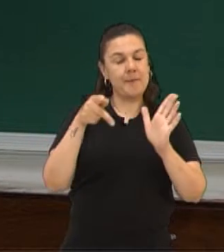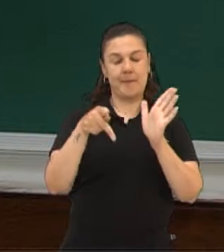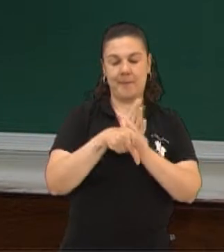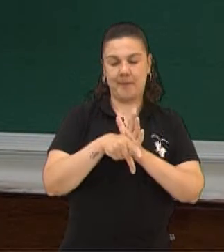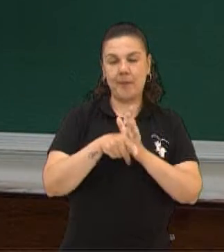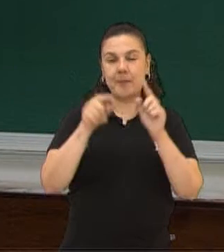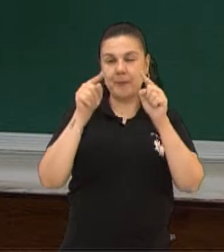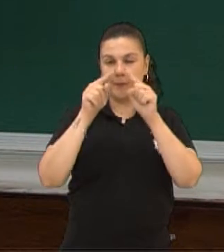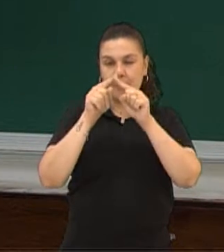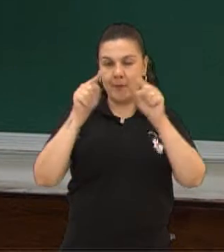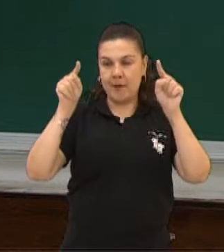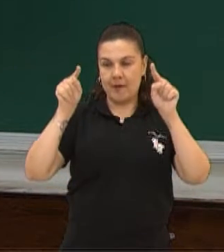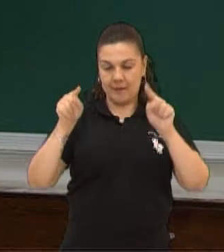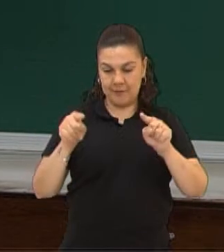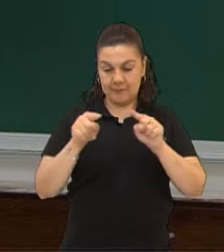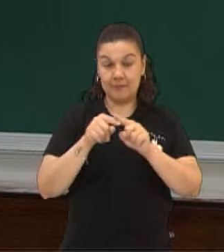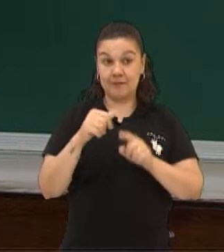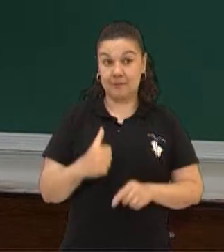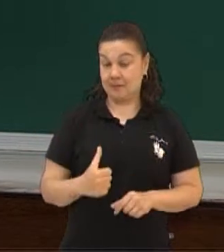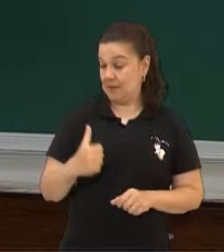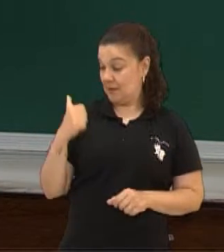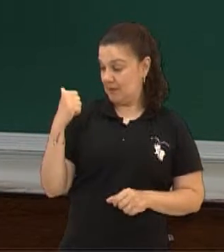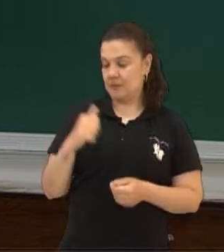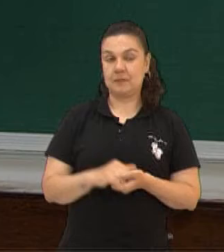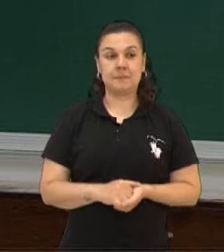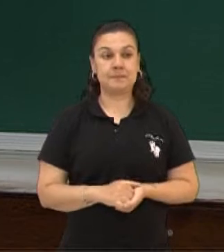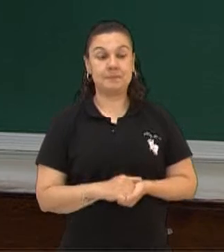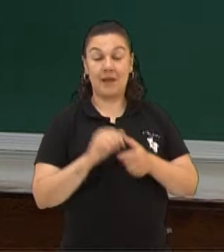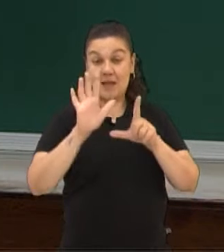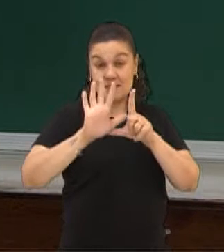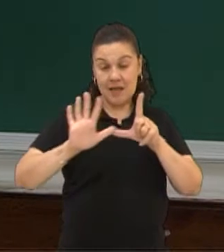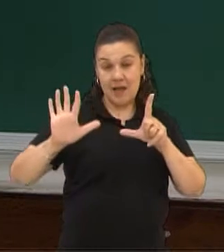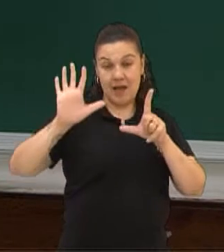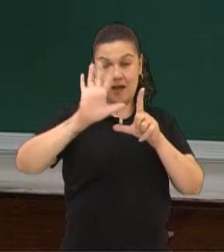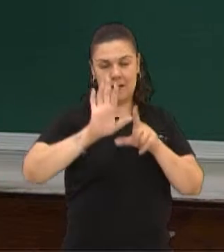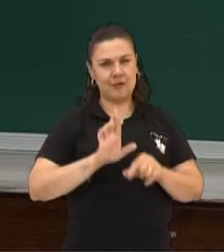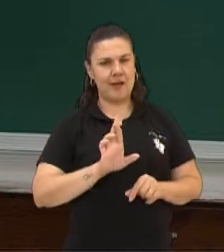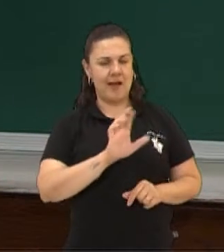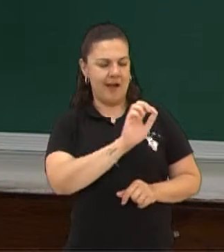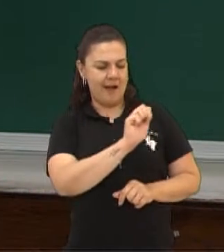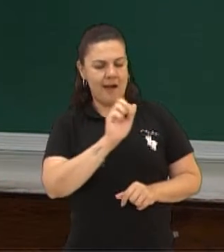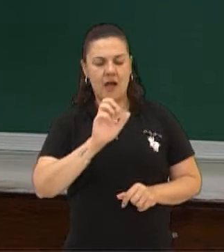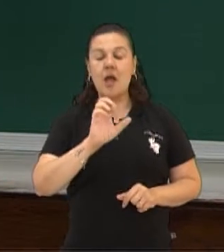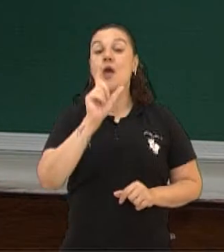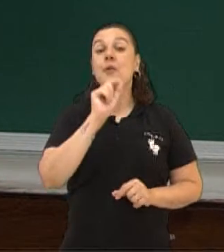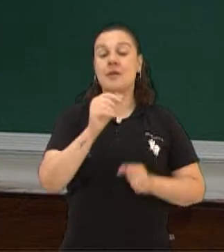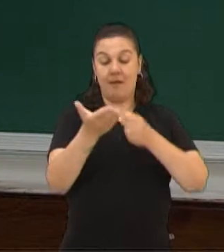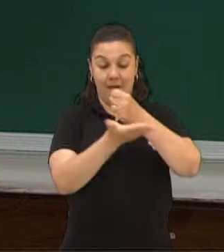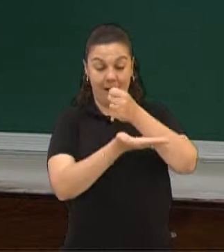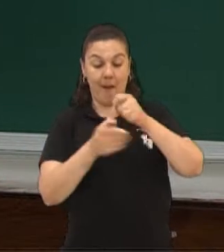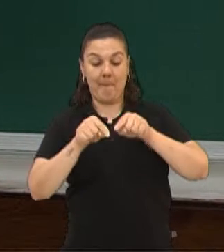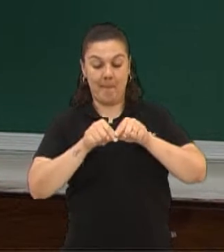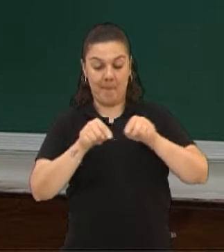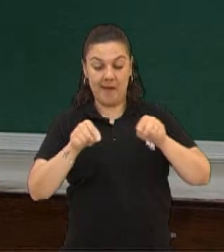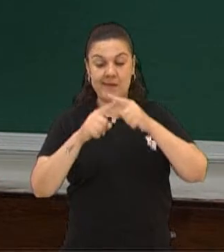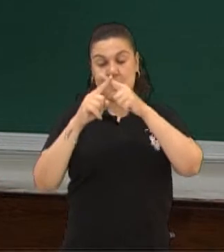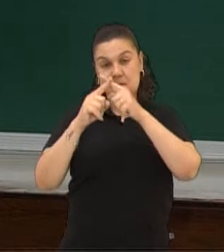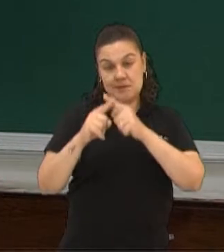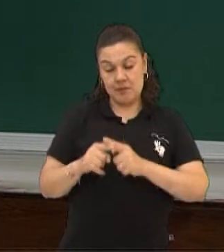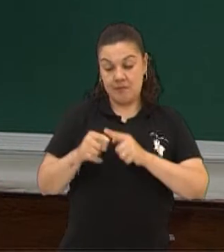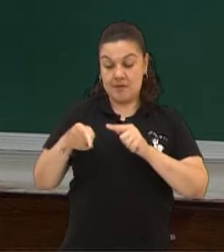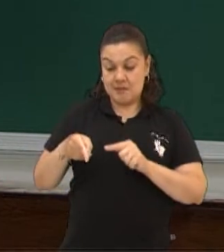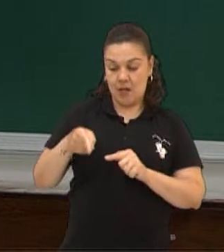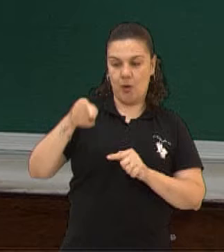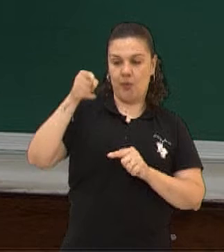retângulo, tá bom? Então, olha lá, a área do retângulo é dado pela base vezes a altura. Quem é a base?